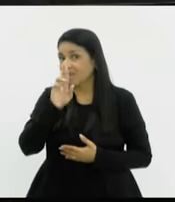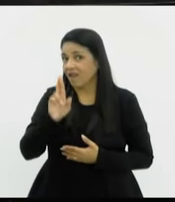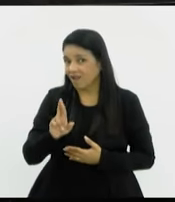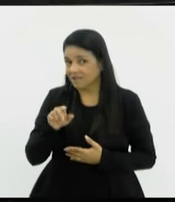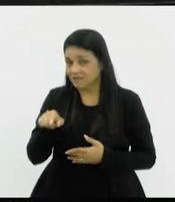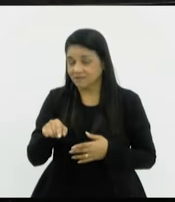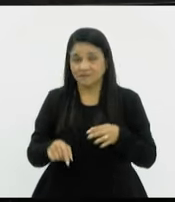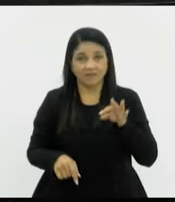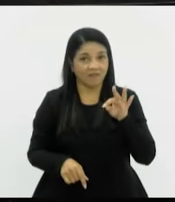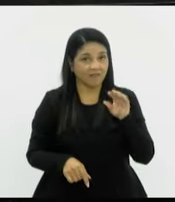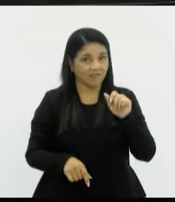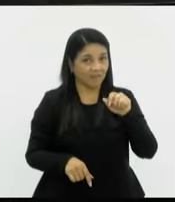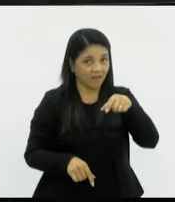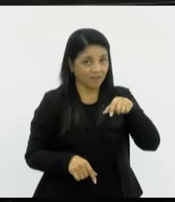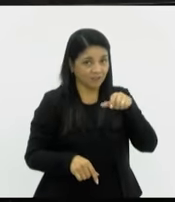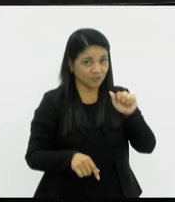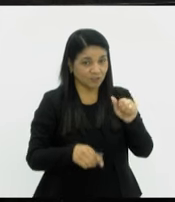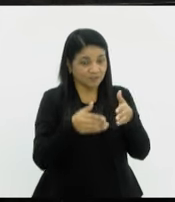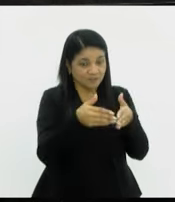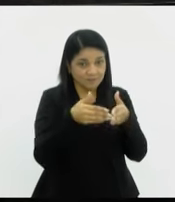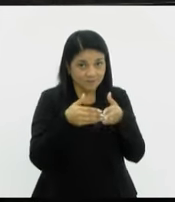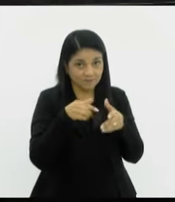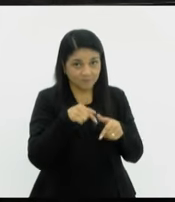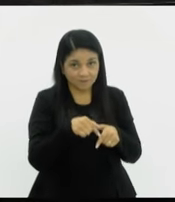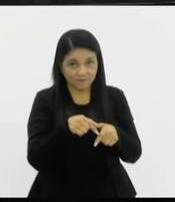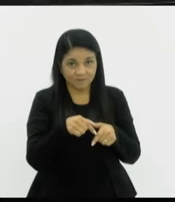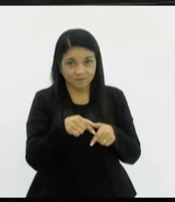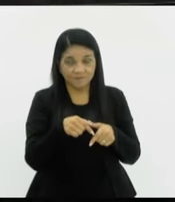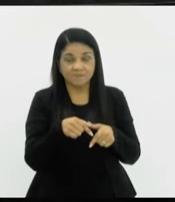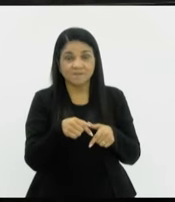taxa de licenciamento